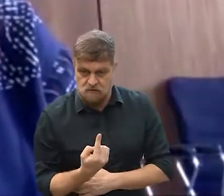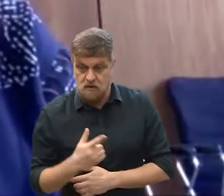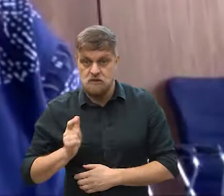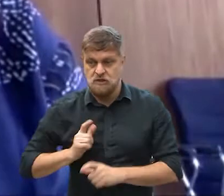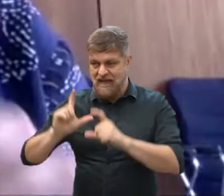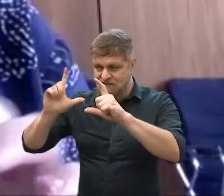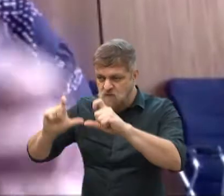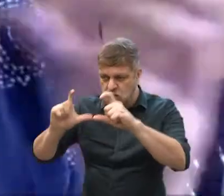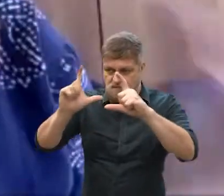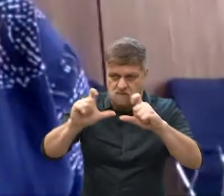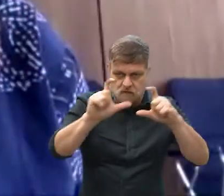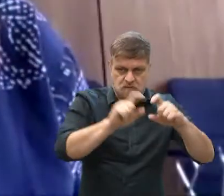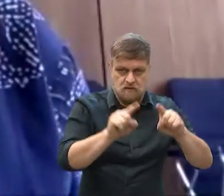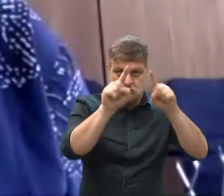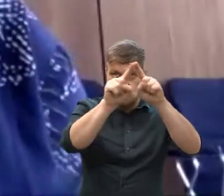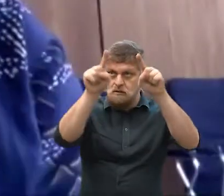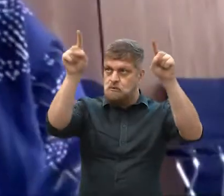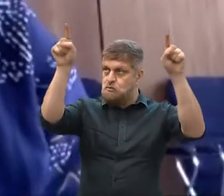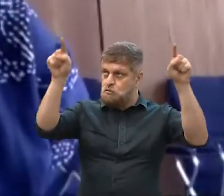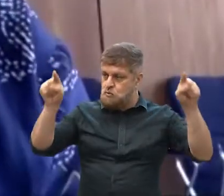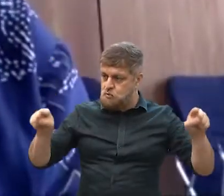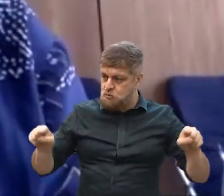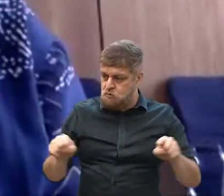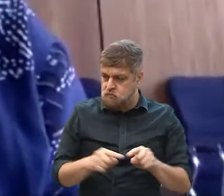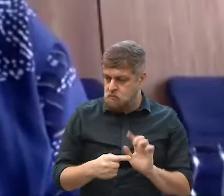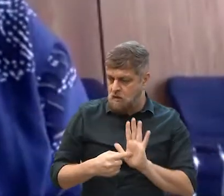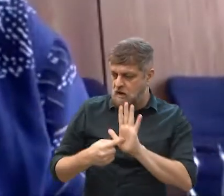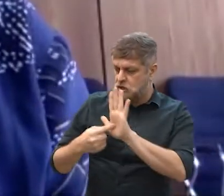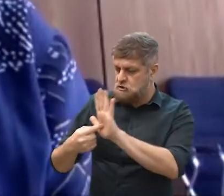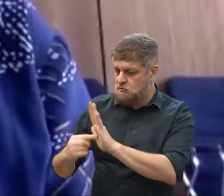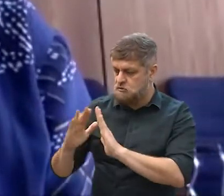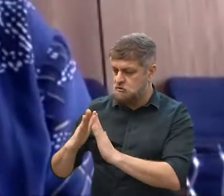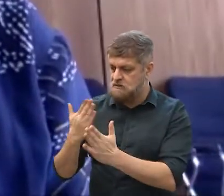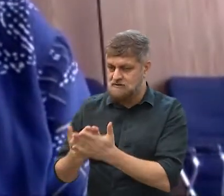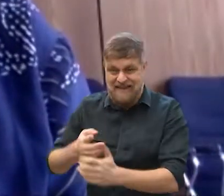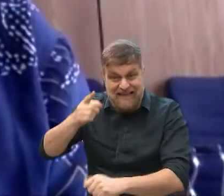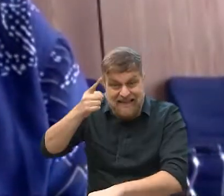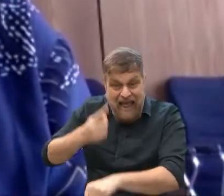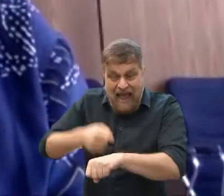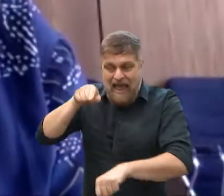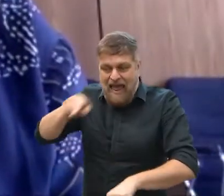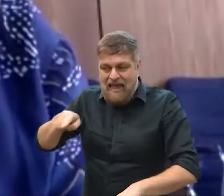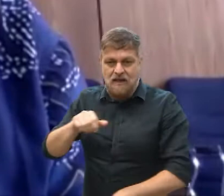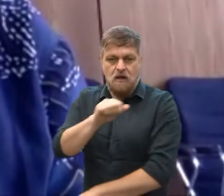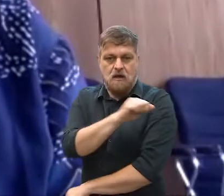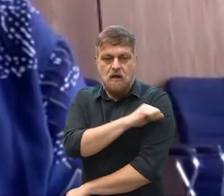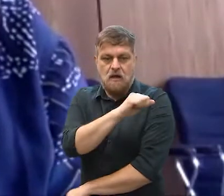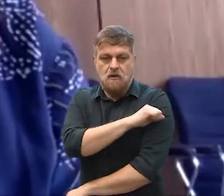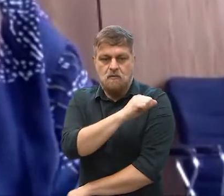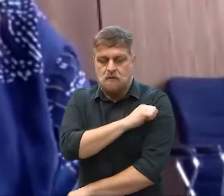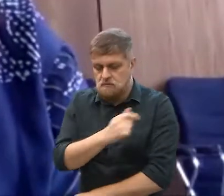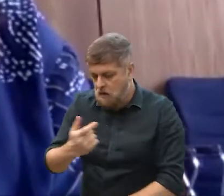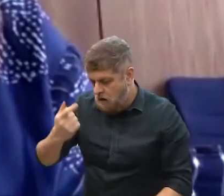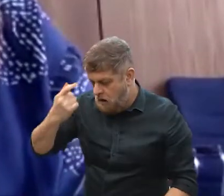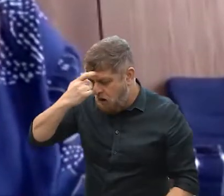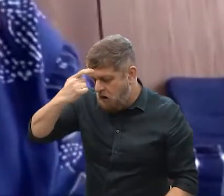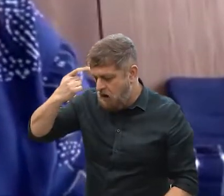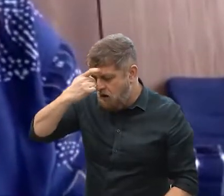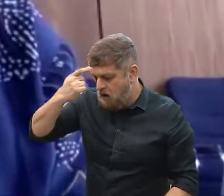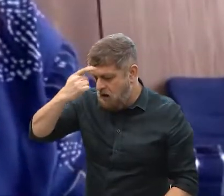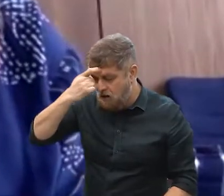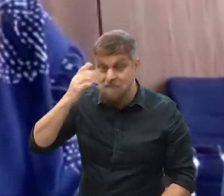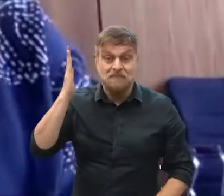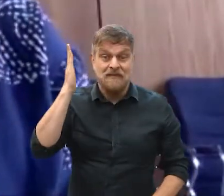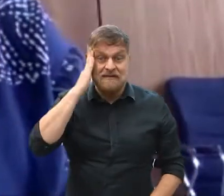fotos, a gente fez um grande painel para a escola. E naquele momento eles começaram então a ter a consciência, porque